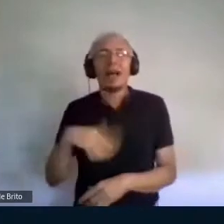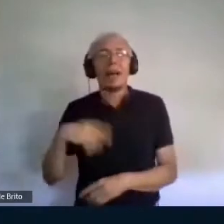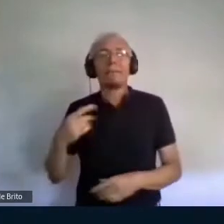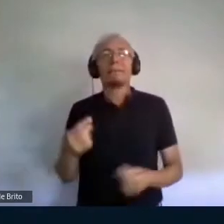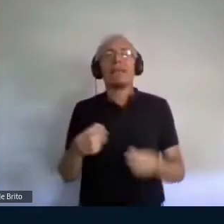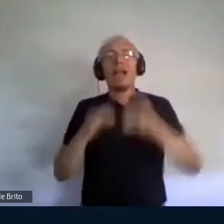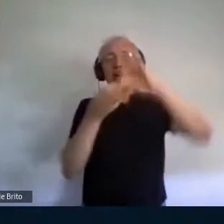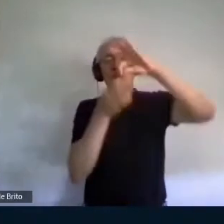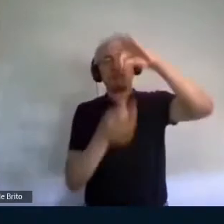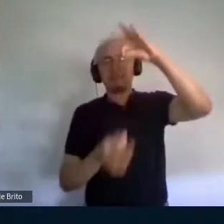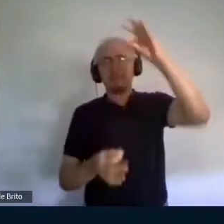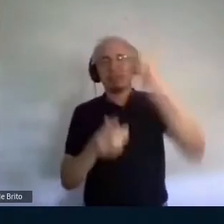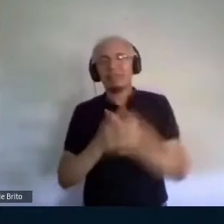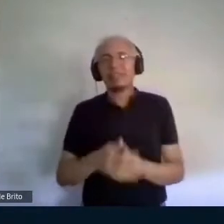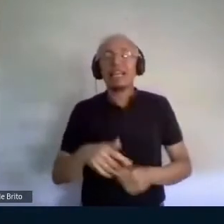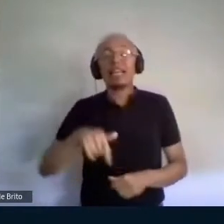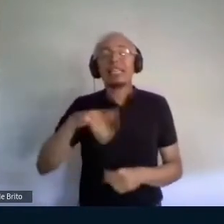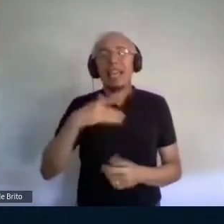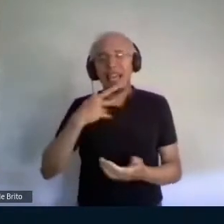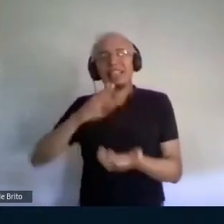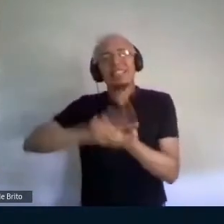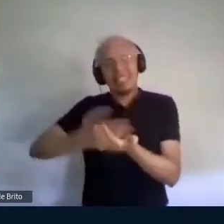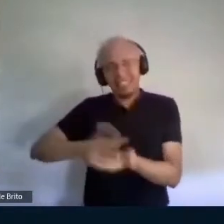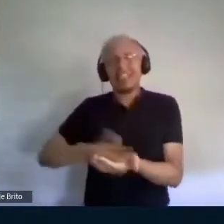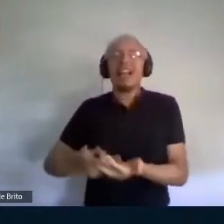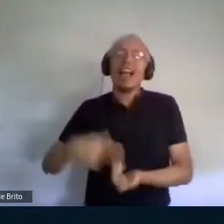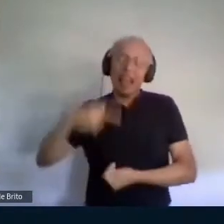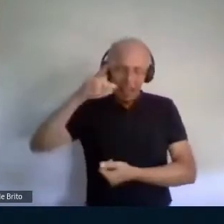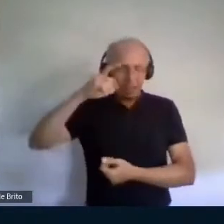quem traduziu o meu mestrado também foi o Marcos Brito.